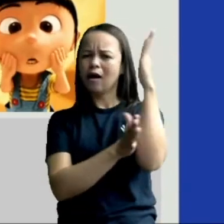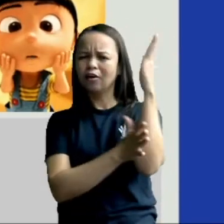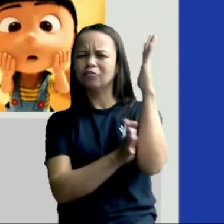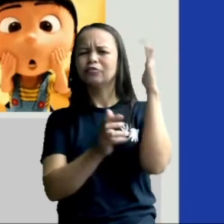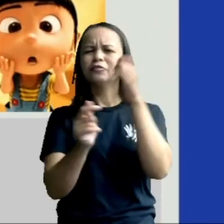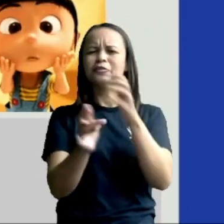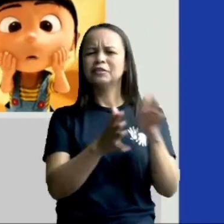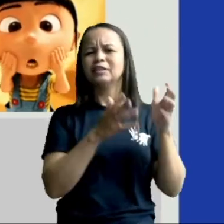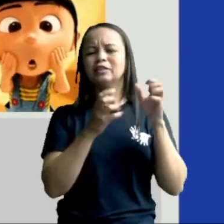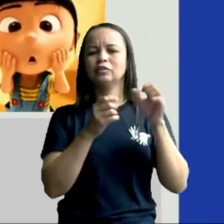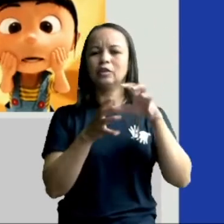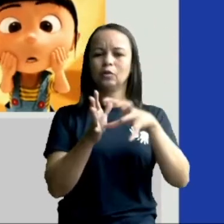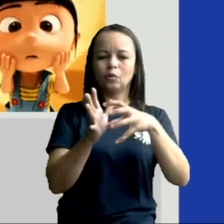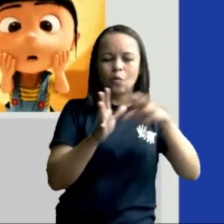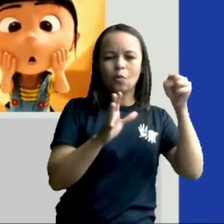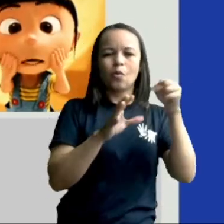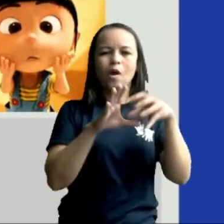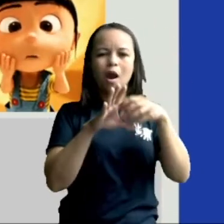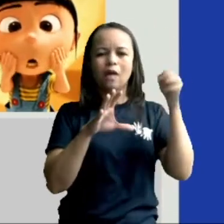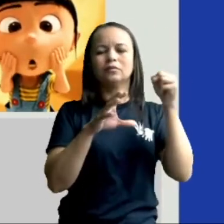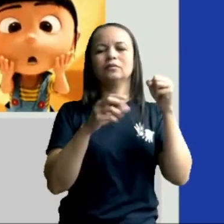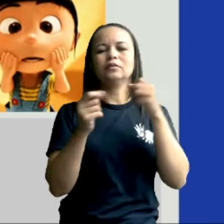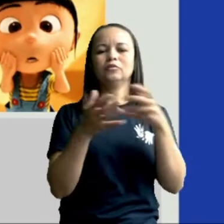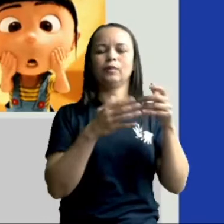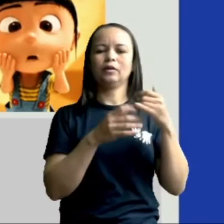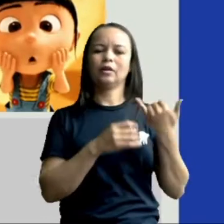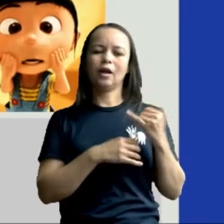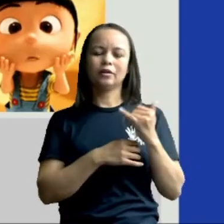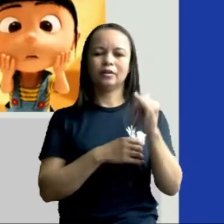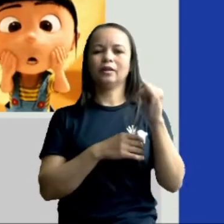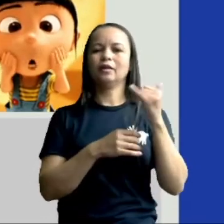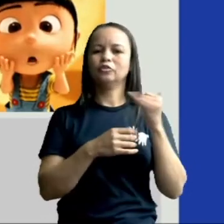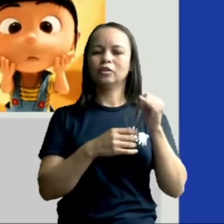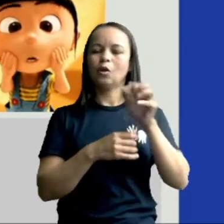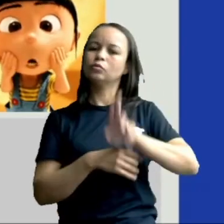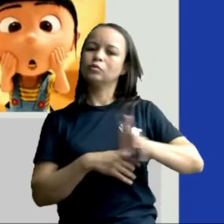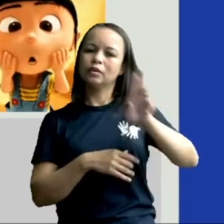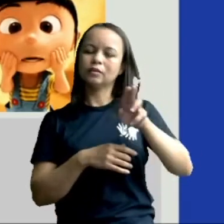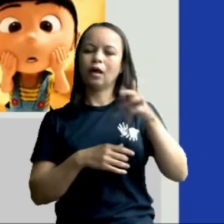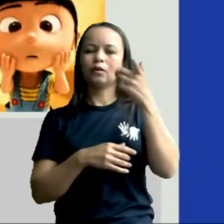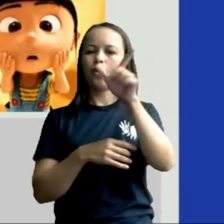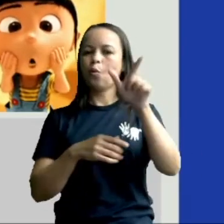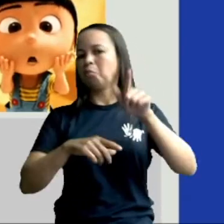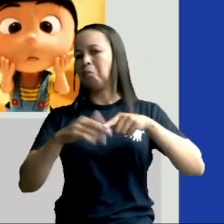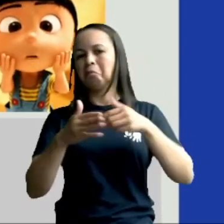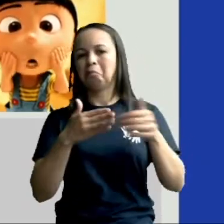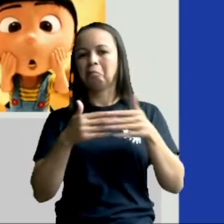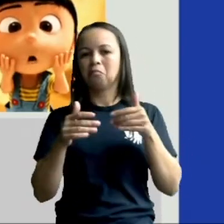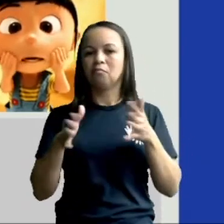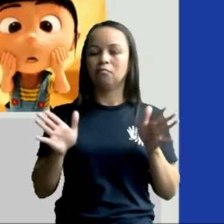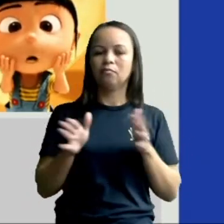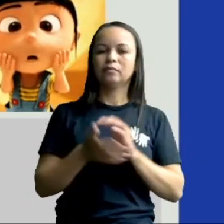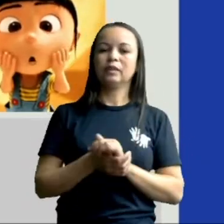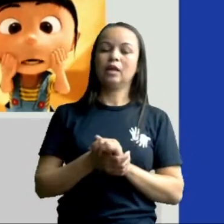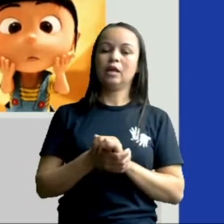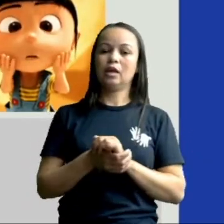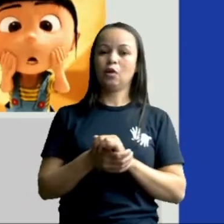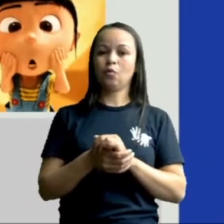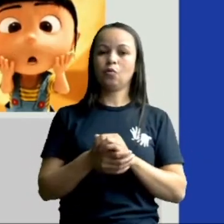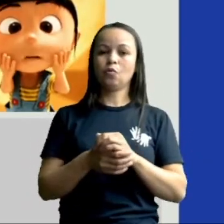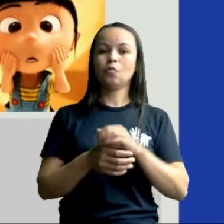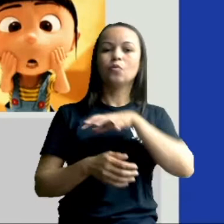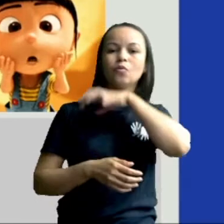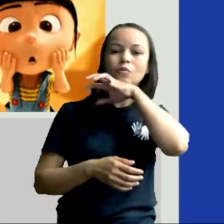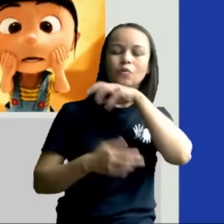os recursos hídricos ali para poder gerar energia ou utilizar de alguma outra forma, eu destruo os animais que estão